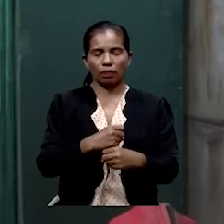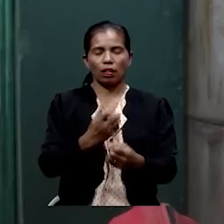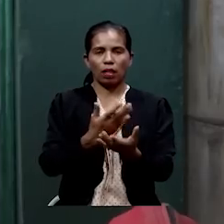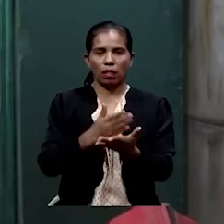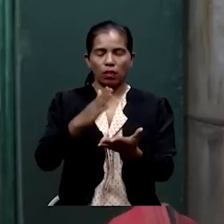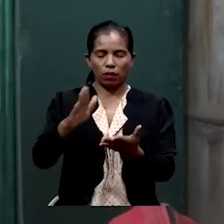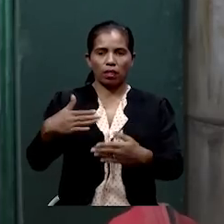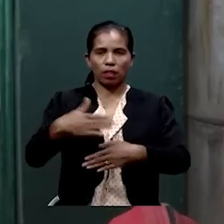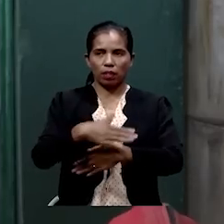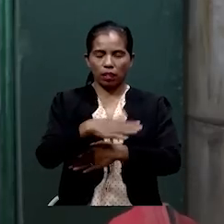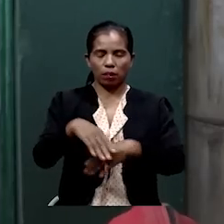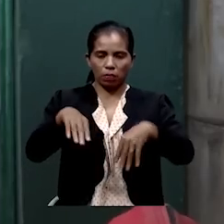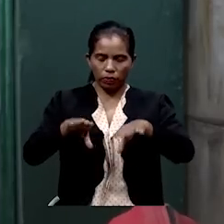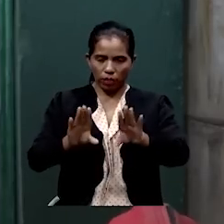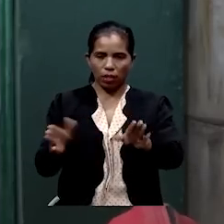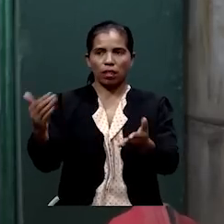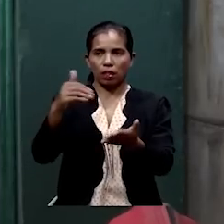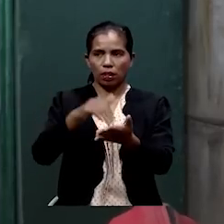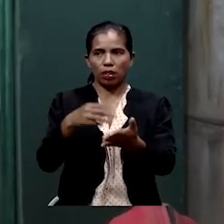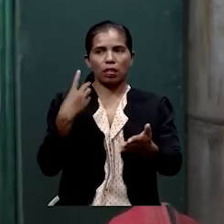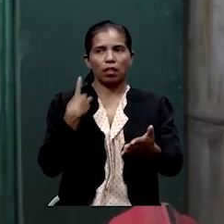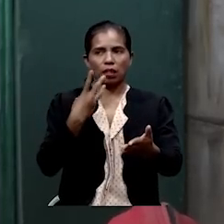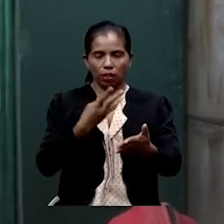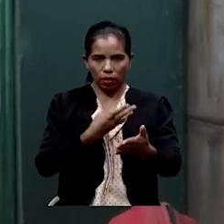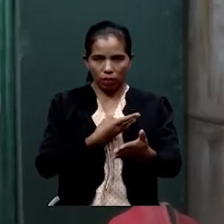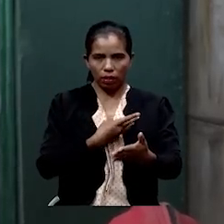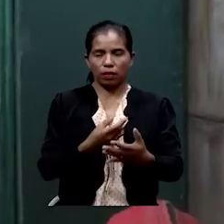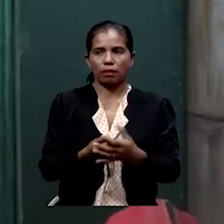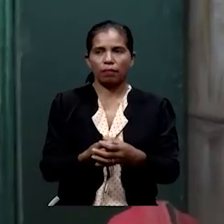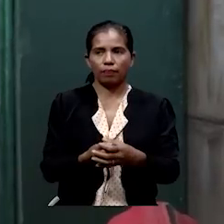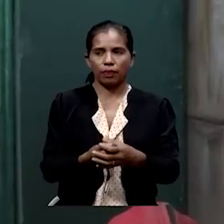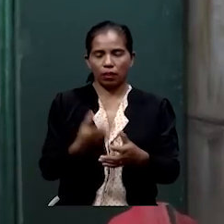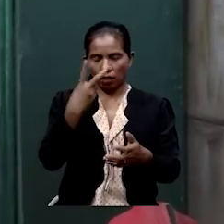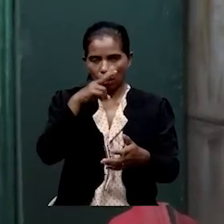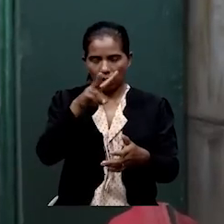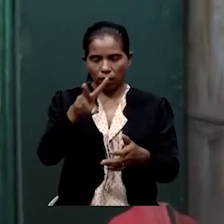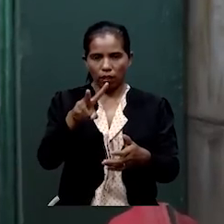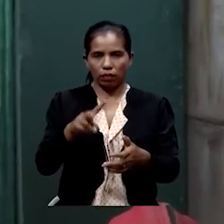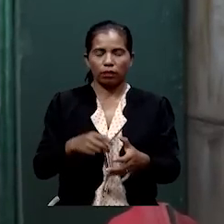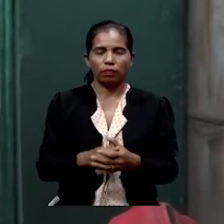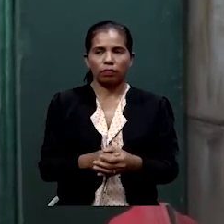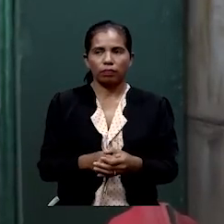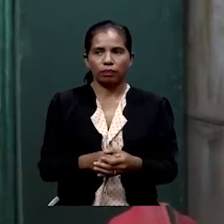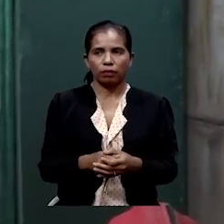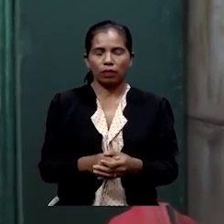sosa ikan mefaan pali ni ansa ita maka hari ita sada